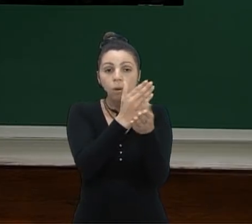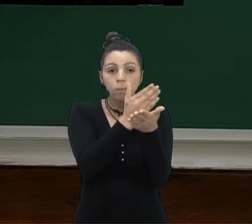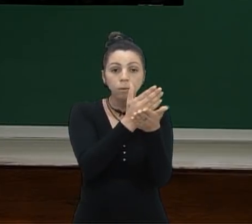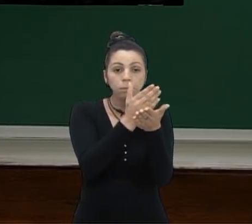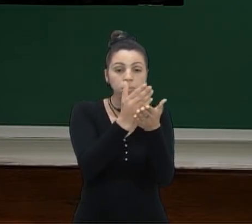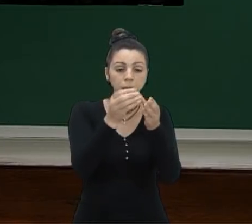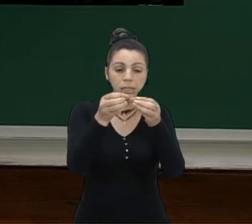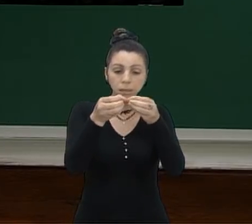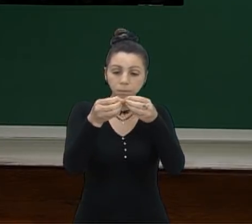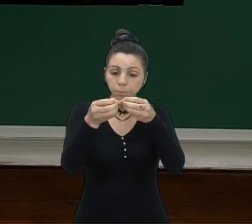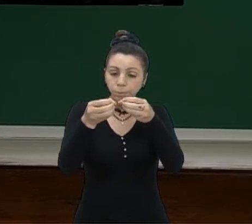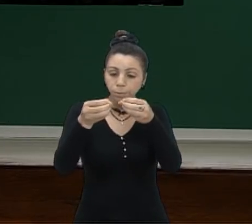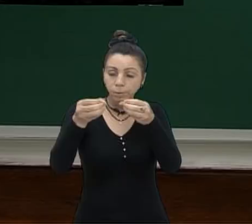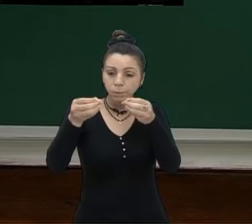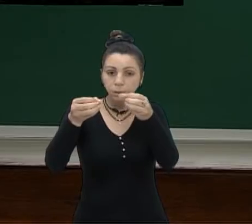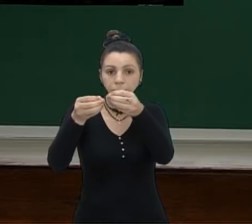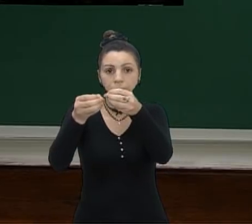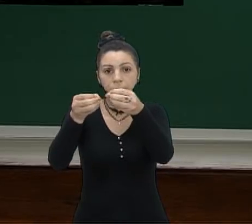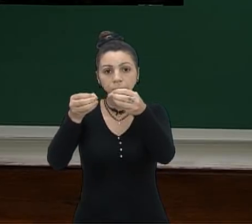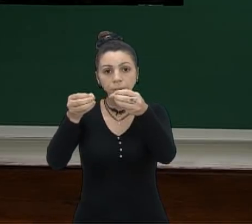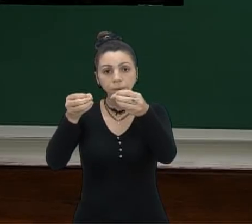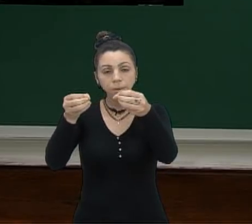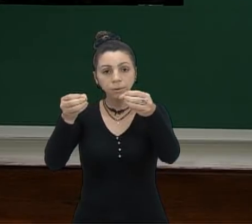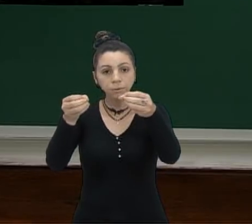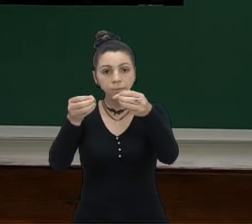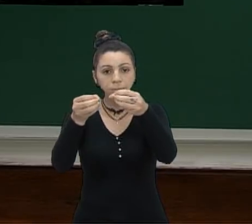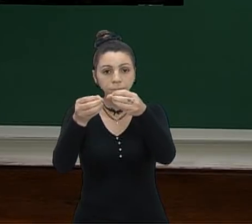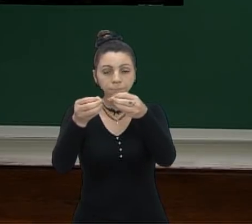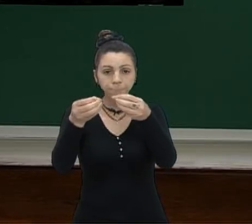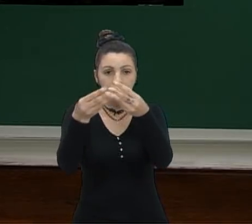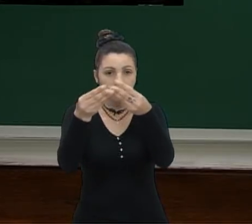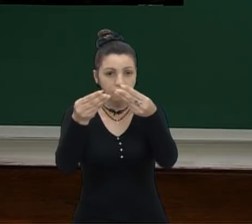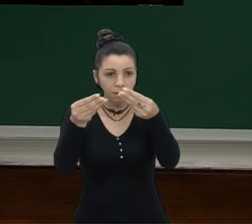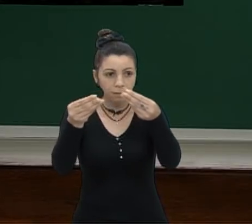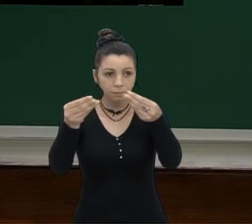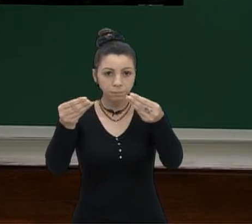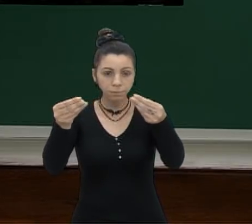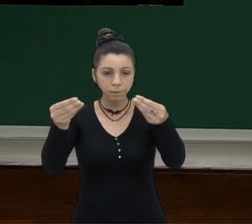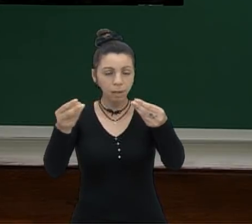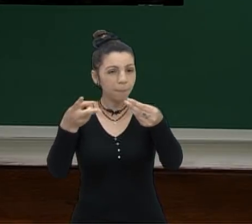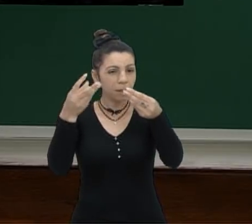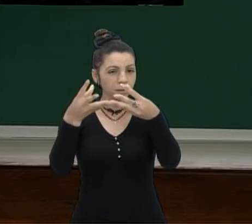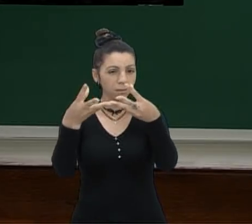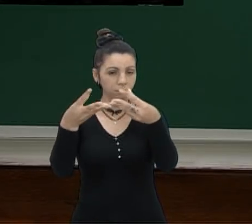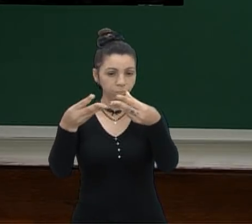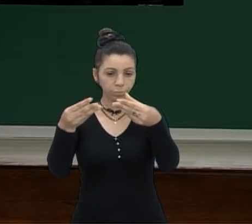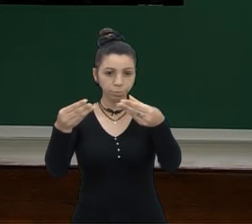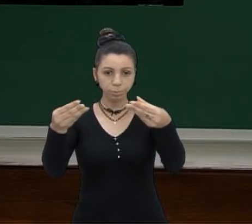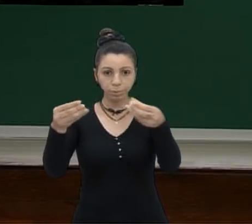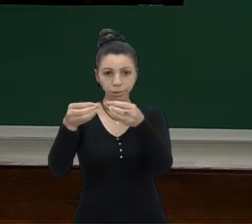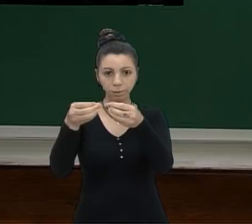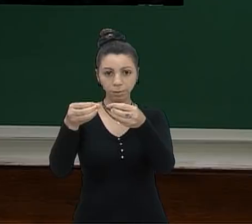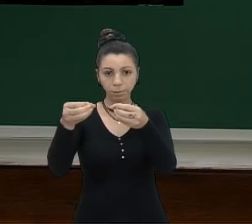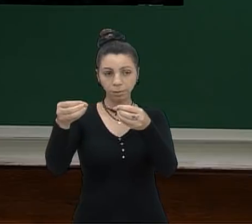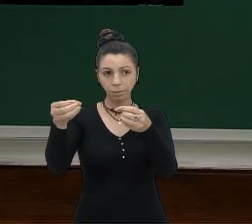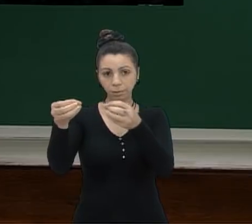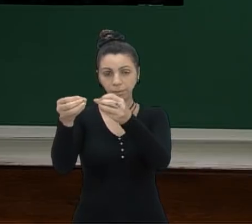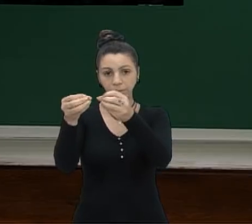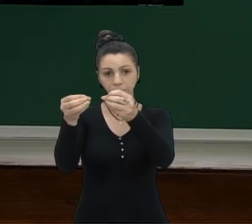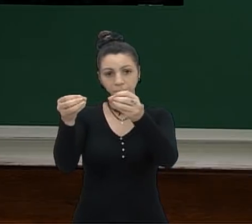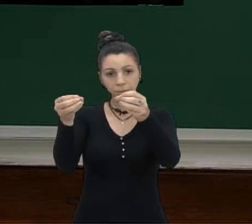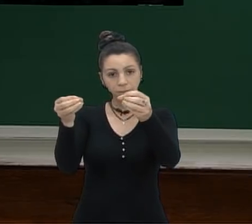vão se afastando um pouco mais. Percebam um distanciamento agora entre as